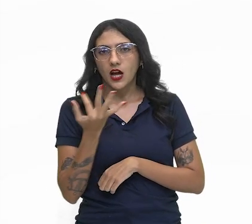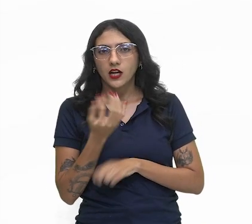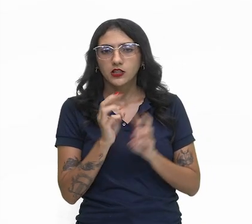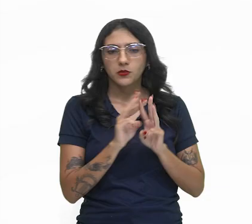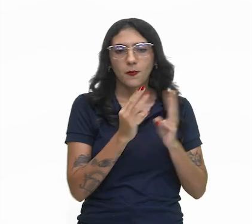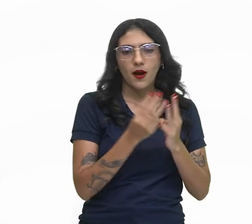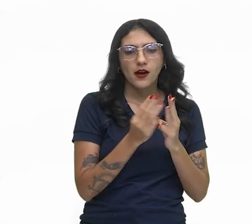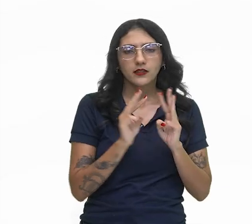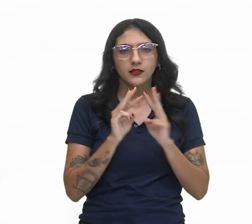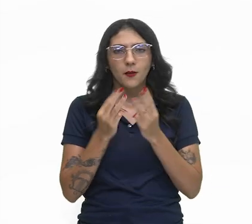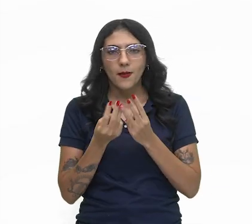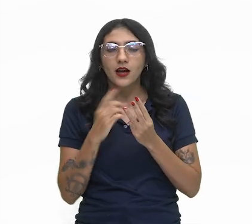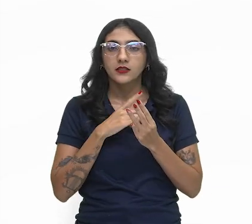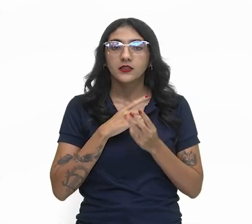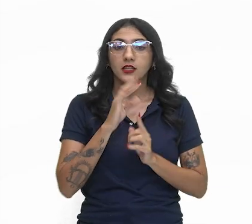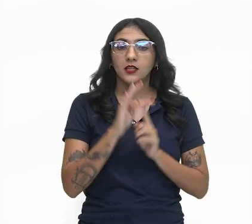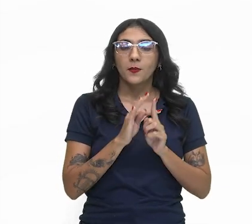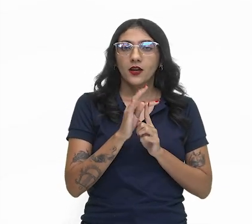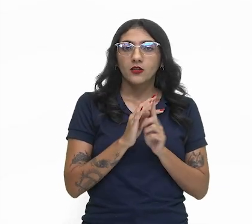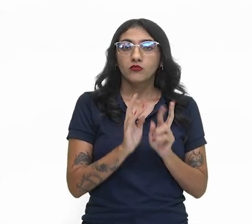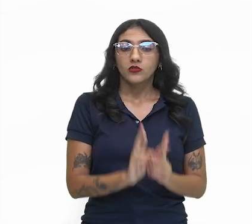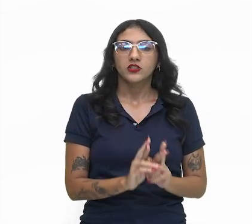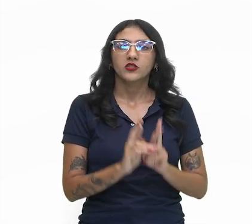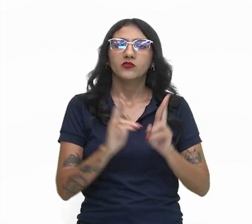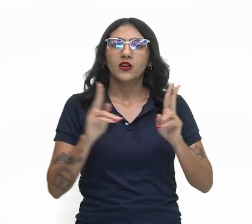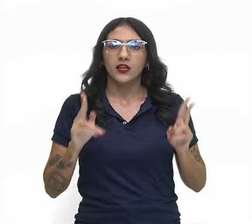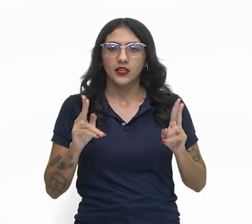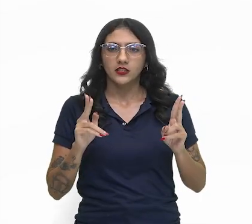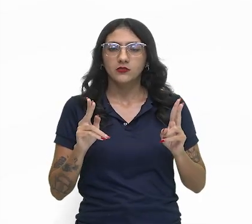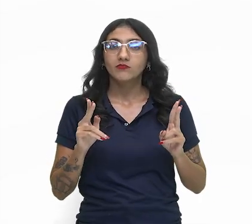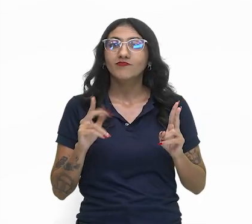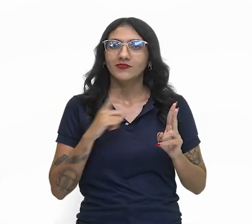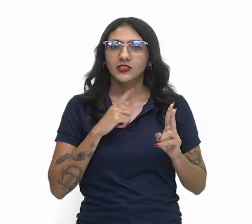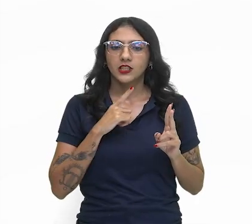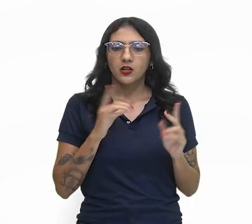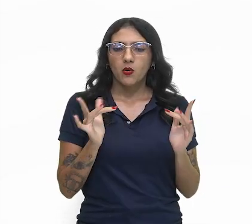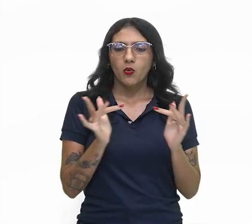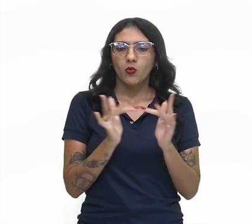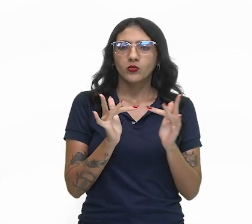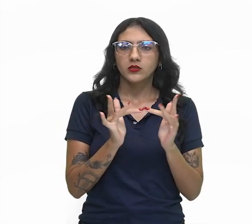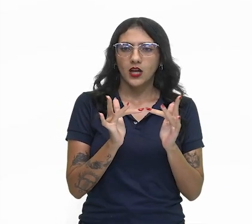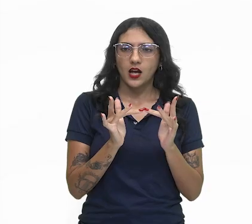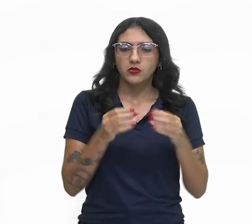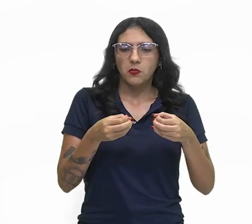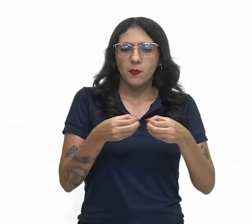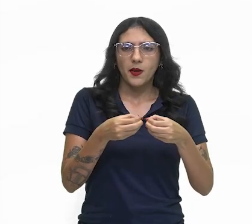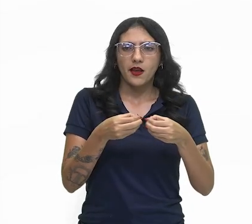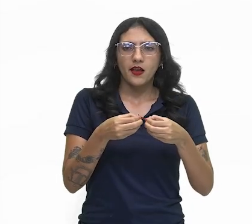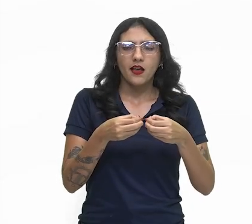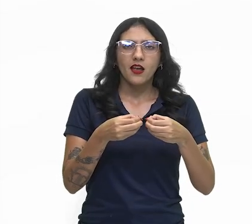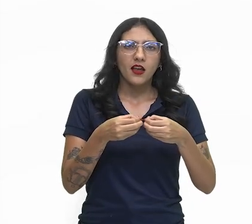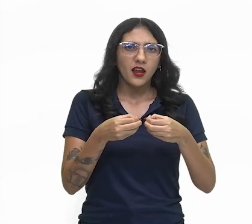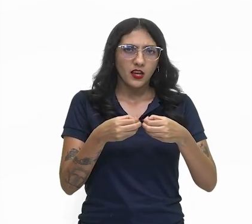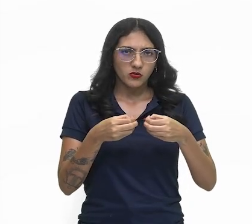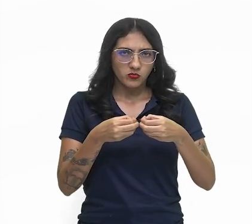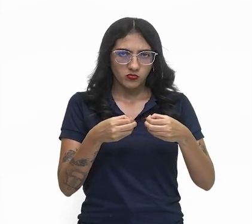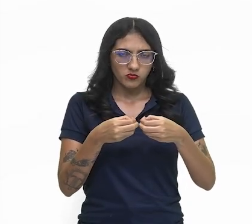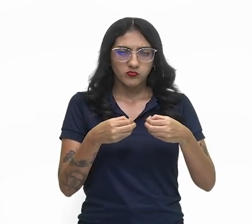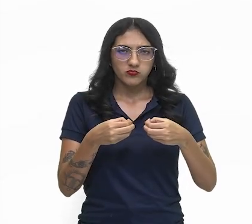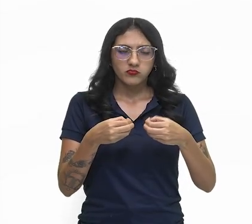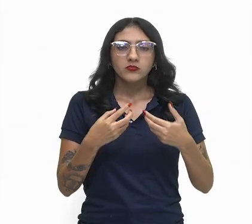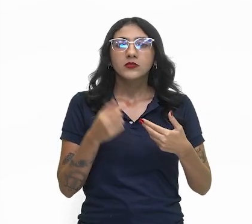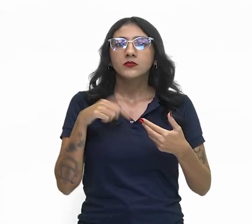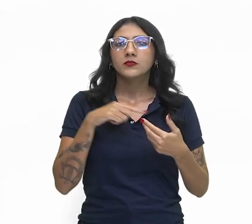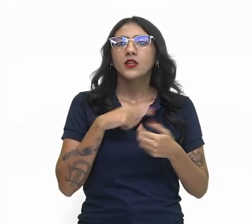com temperaturas diferentes entram em contato, ficam próximos um do outro ou se tocam, né?